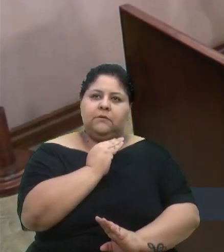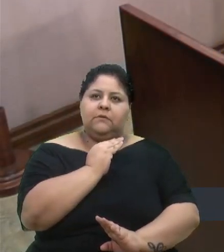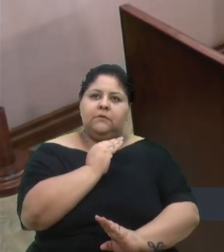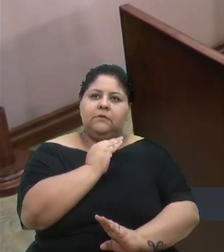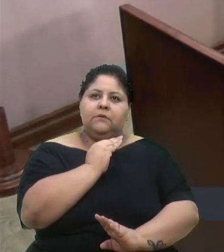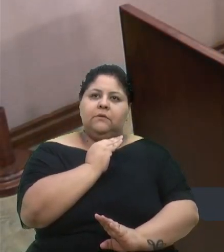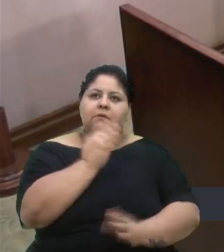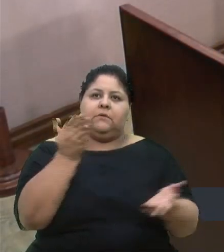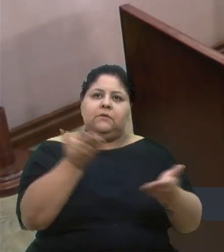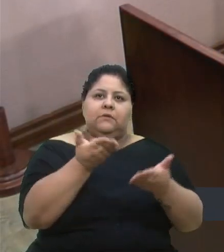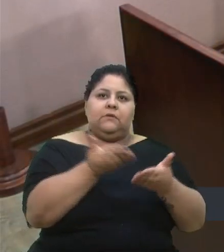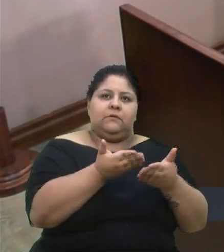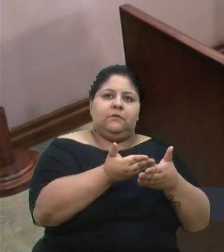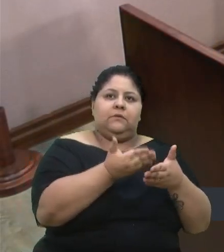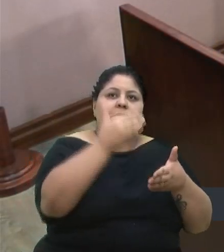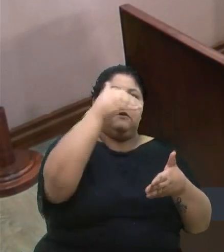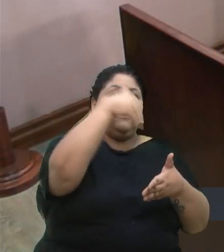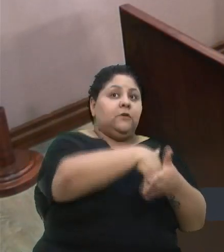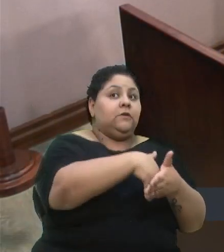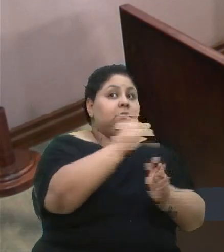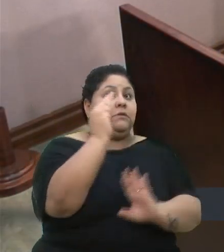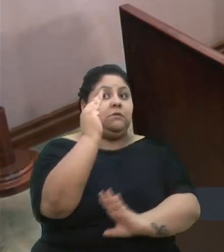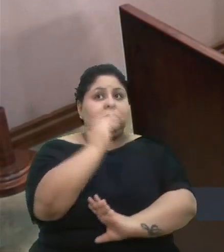Estamos votando o regime de urgência.